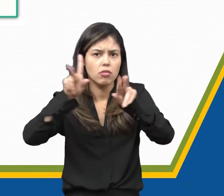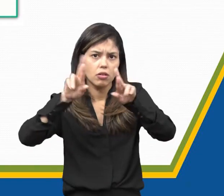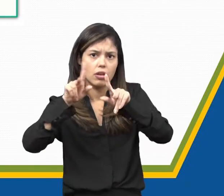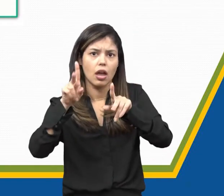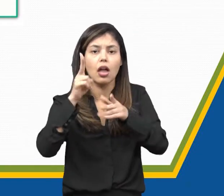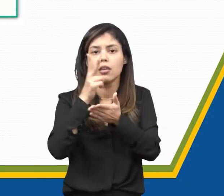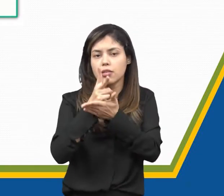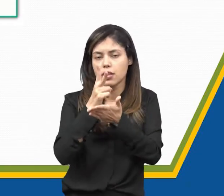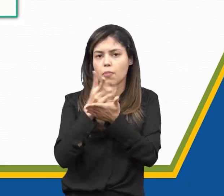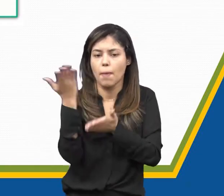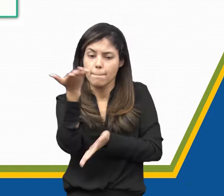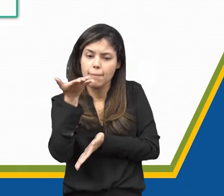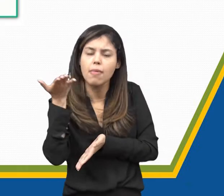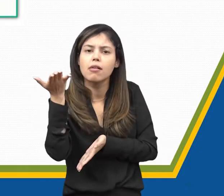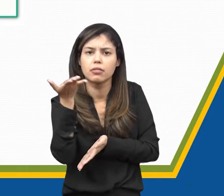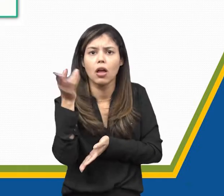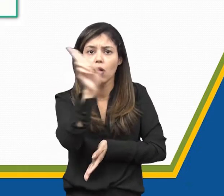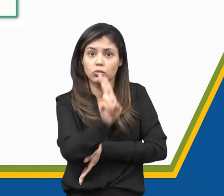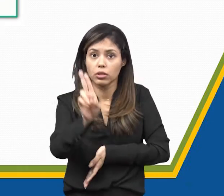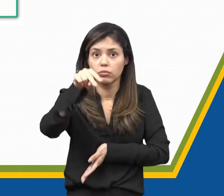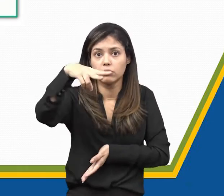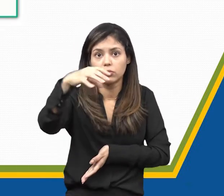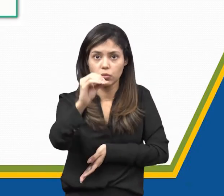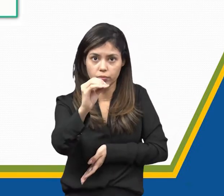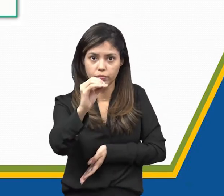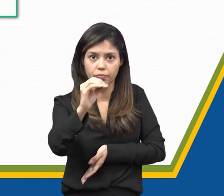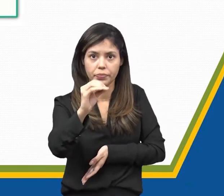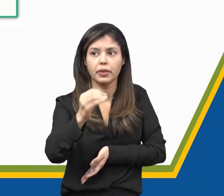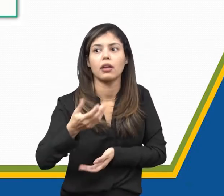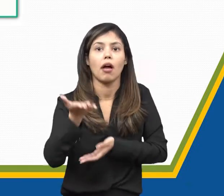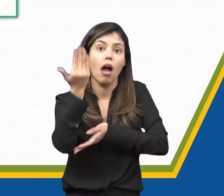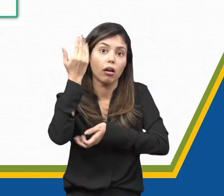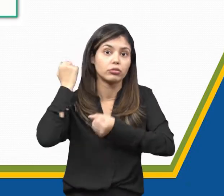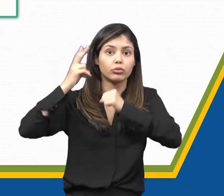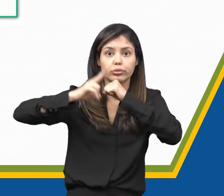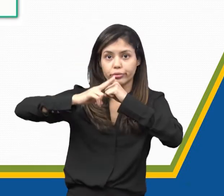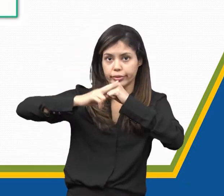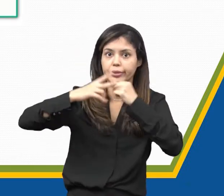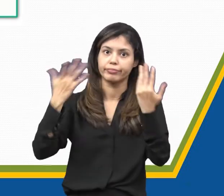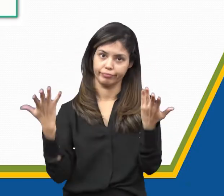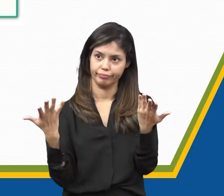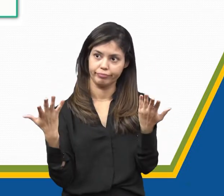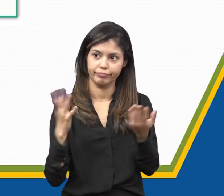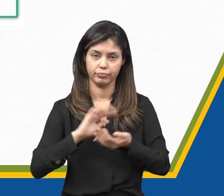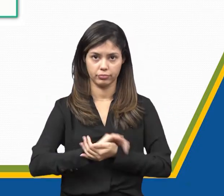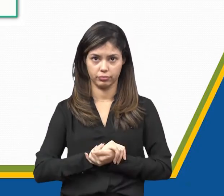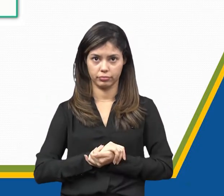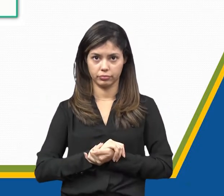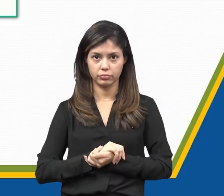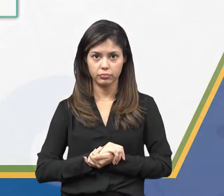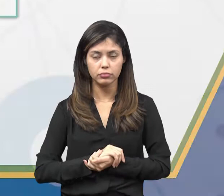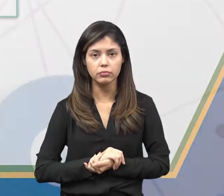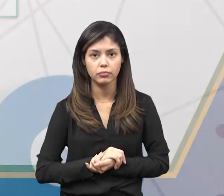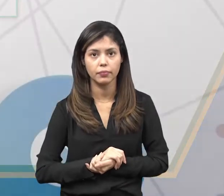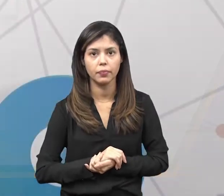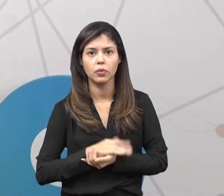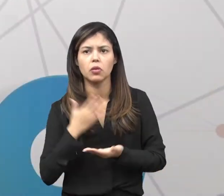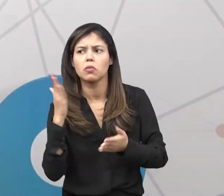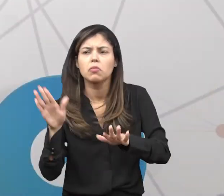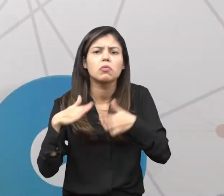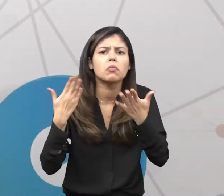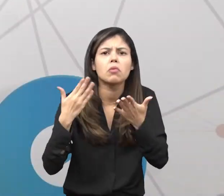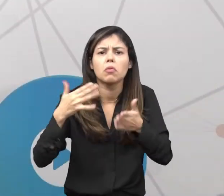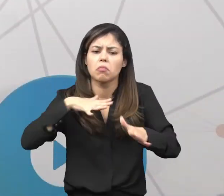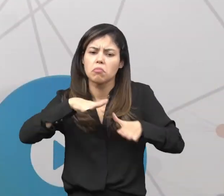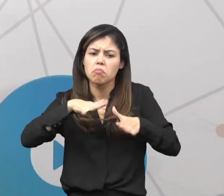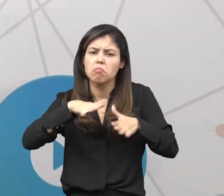diferença vai ocorrer basicamente nessa utilização de no, antes dos verbos imperativos negativos. Em que momentos eu